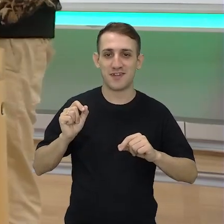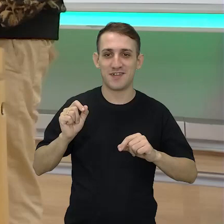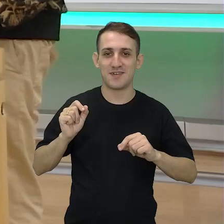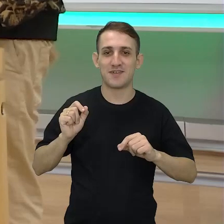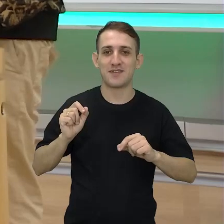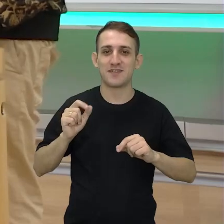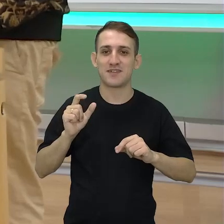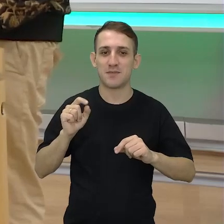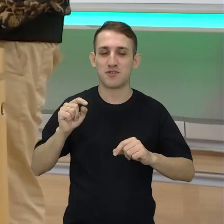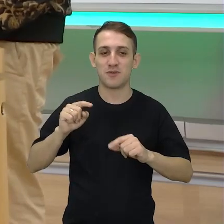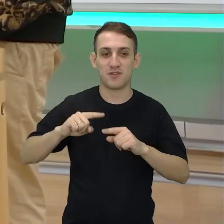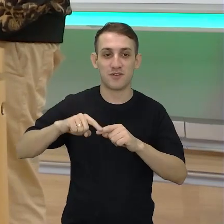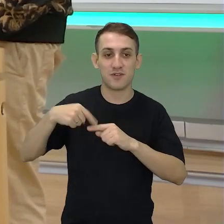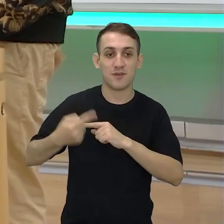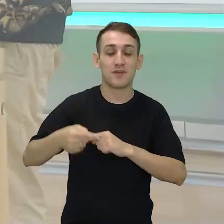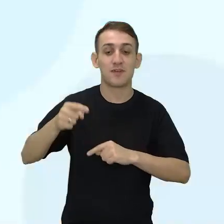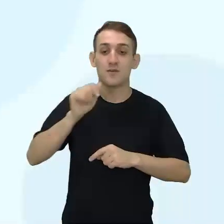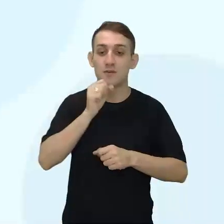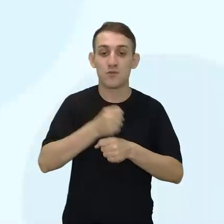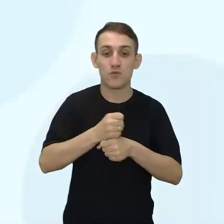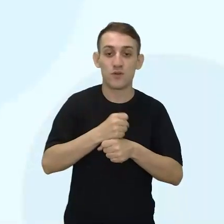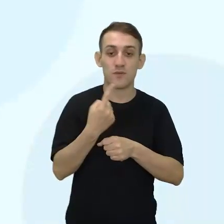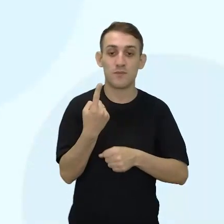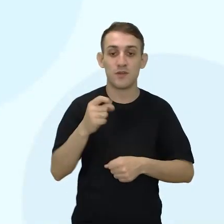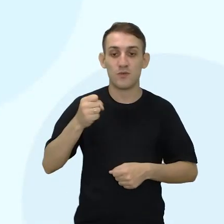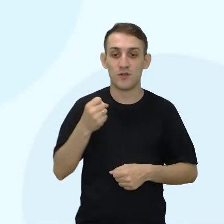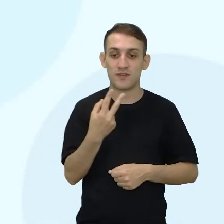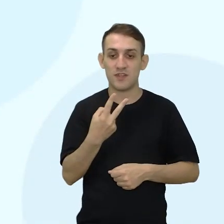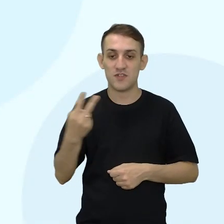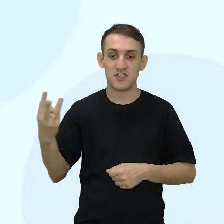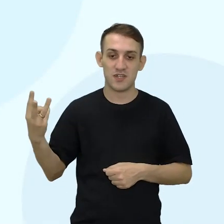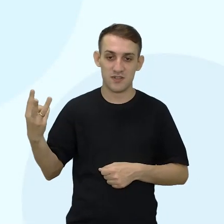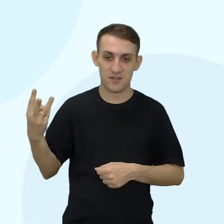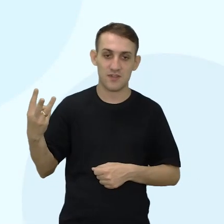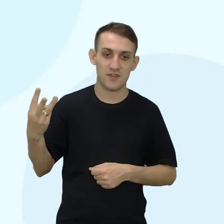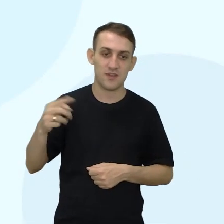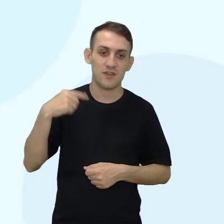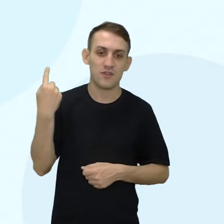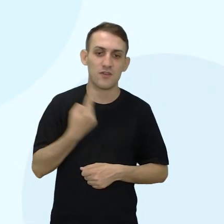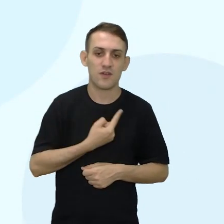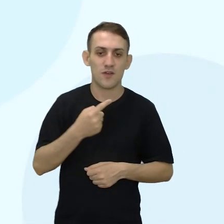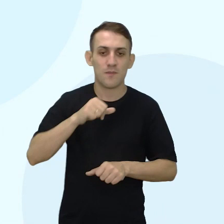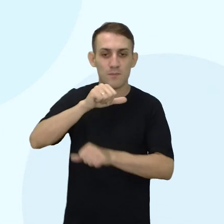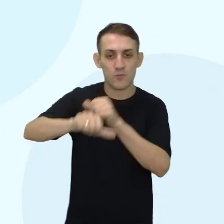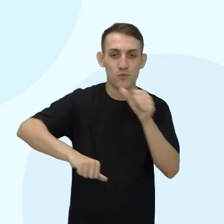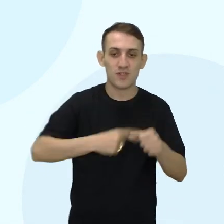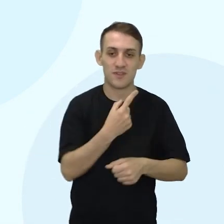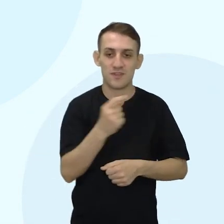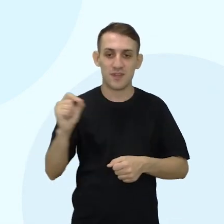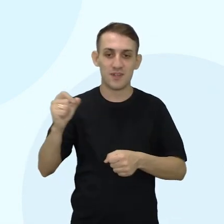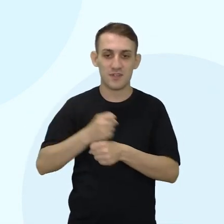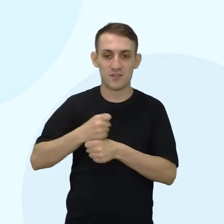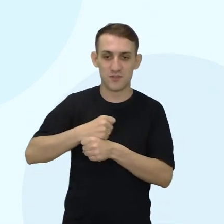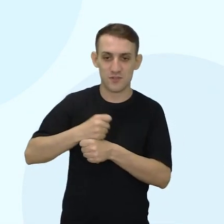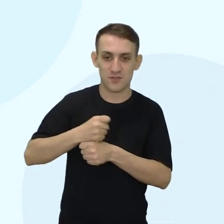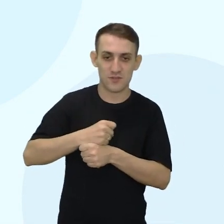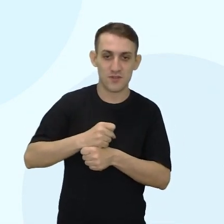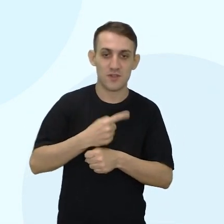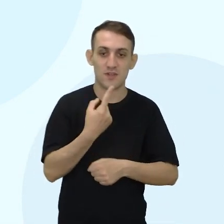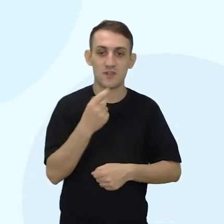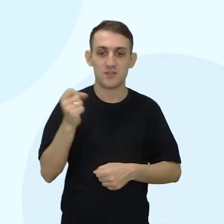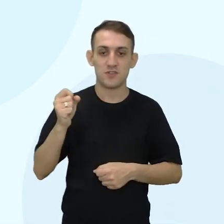só. Em 1823, a gente pula aí quase 100 anos novamente. Com